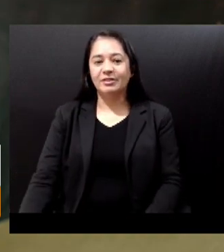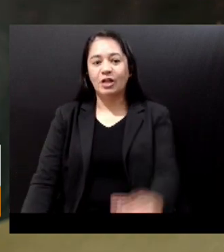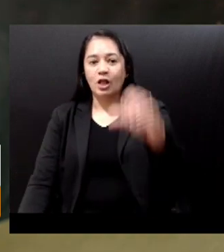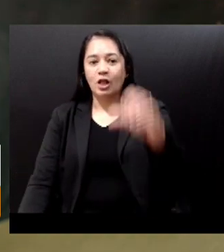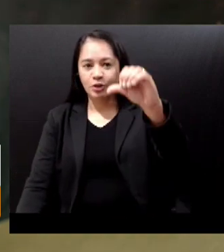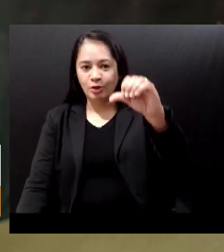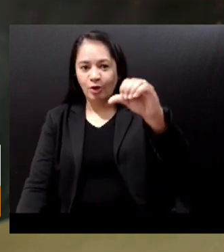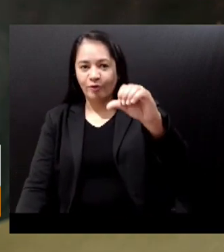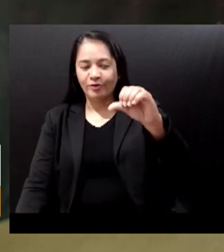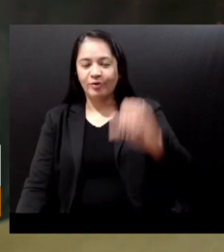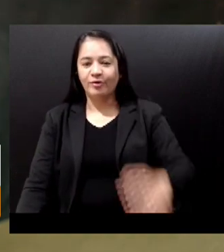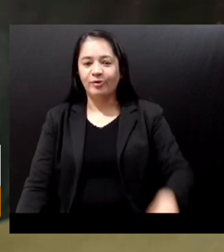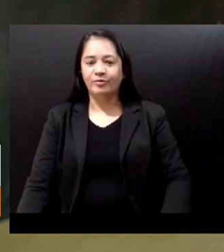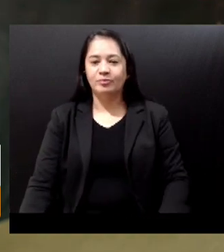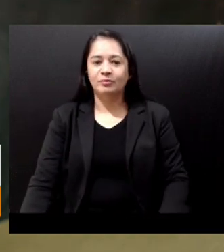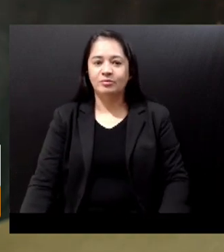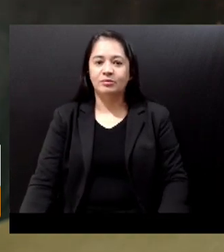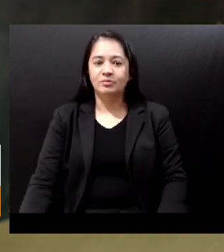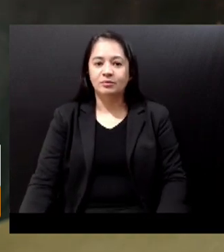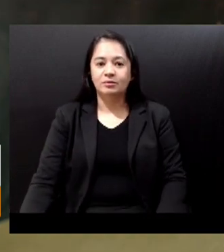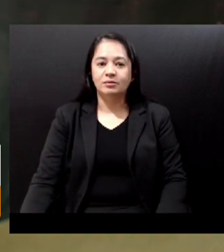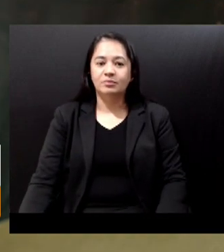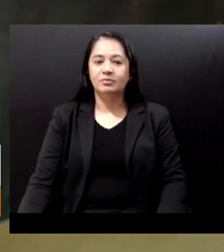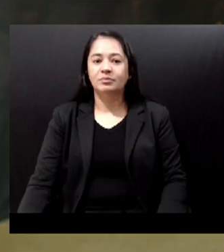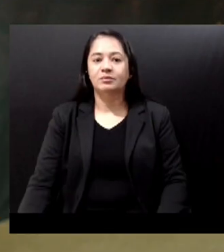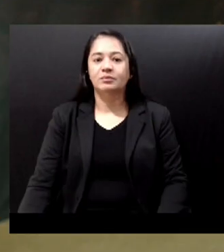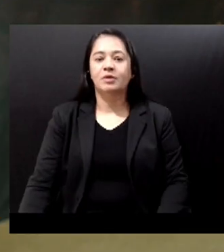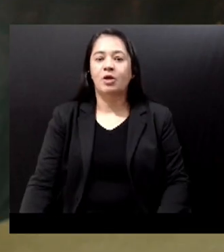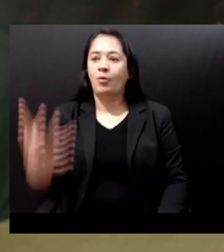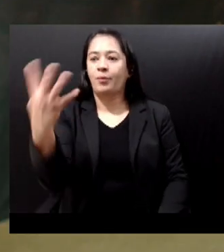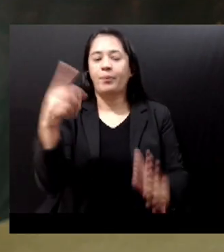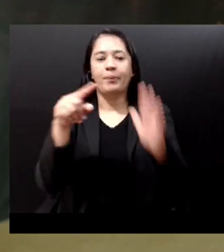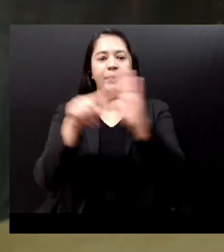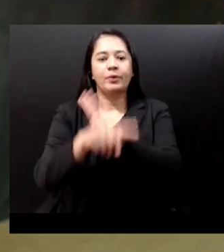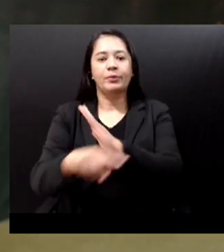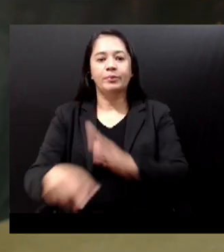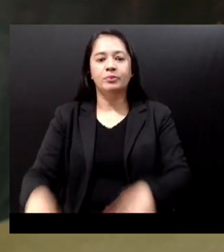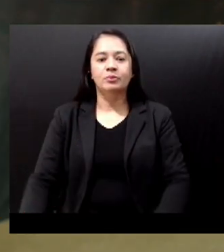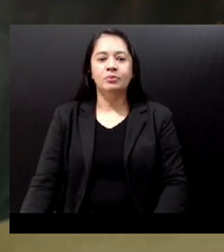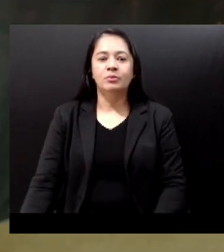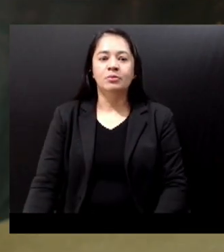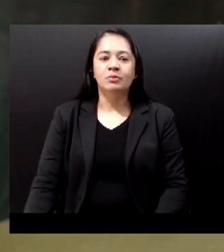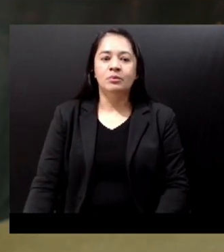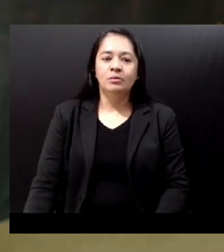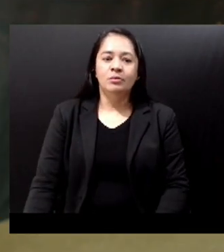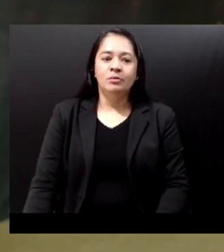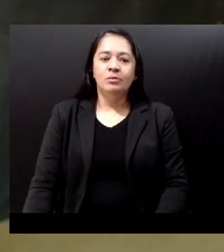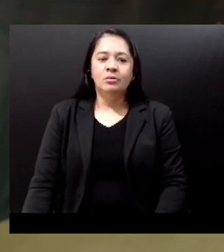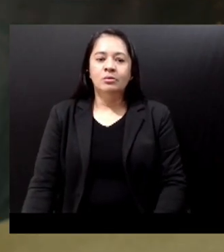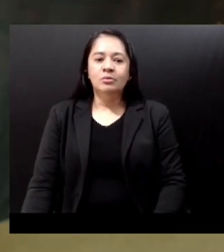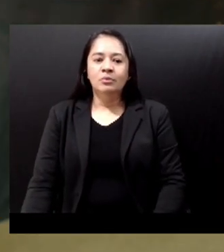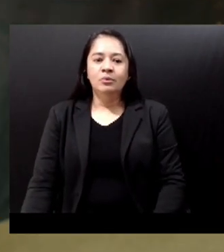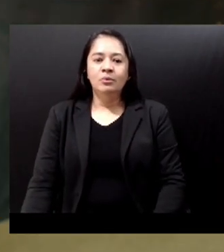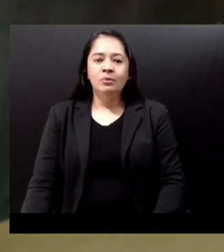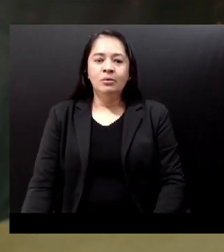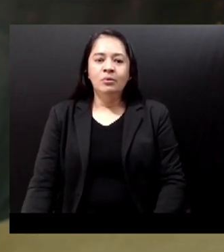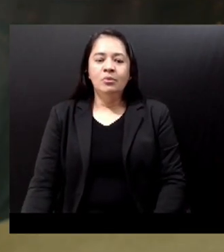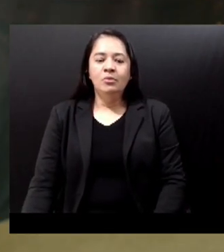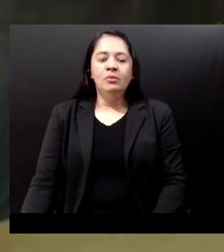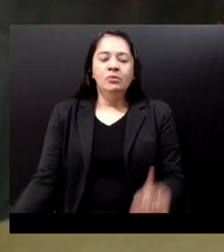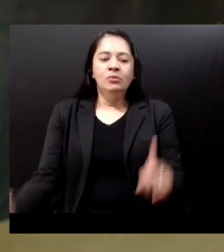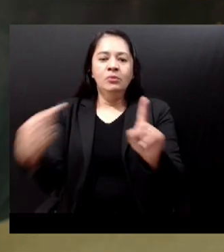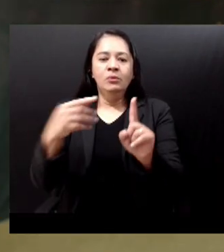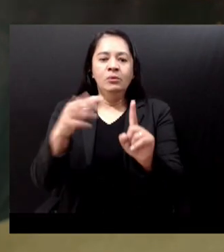4 perguntas e a gente já segue então para as considerações finais. Pode ser, produção? Então beleza, vamos lá. A